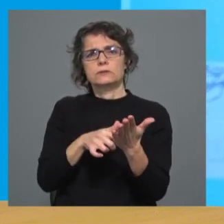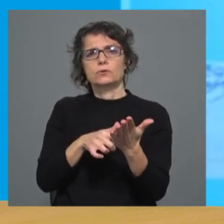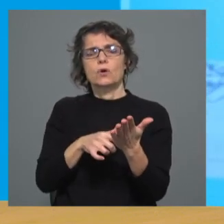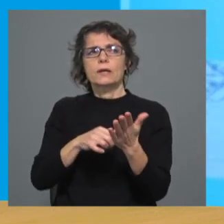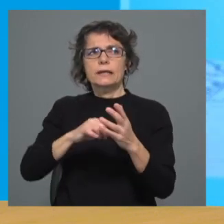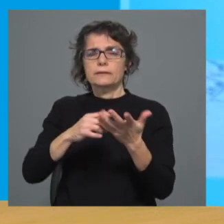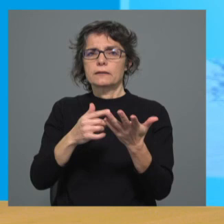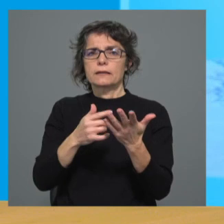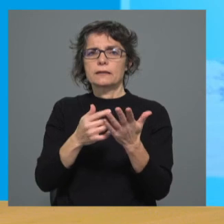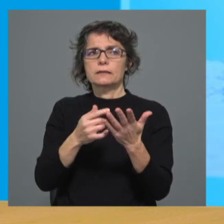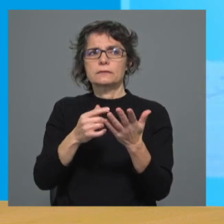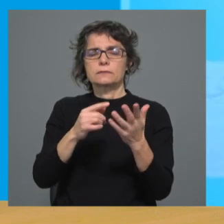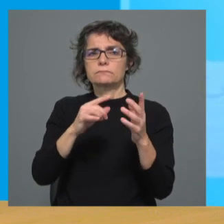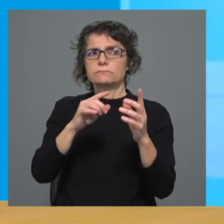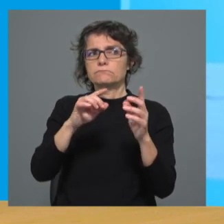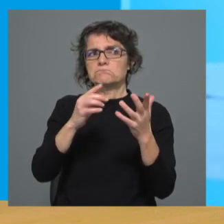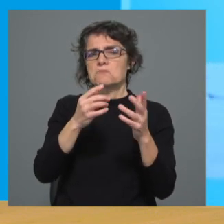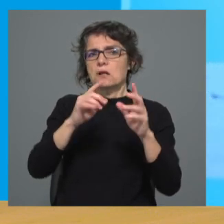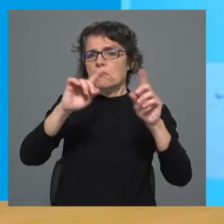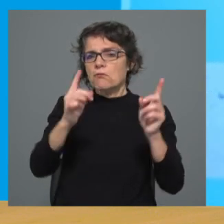sumário, nada polémico,